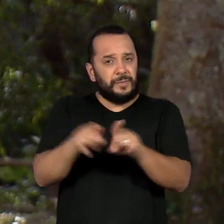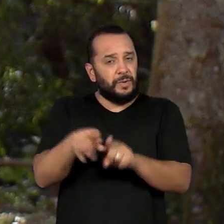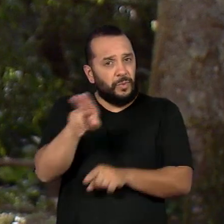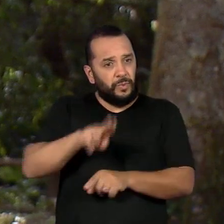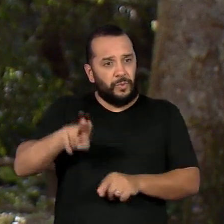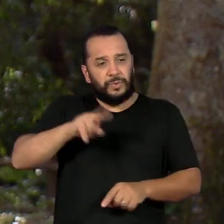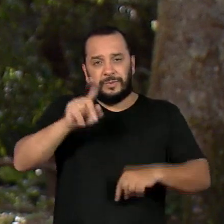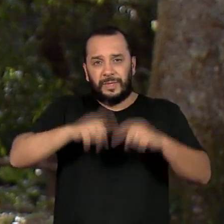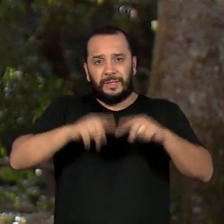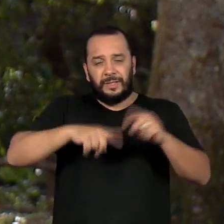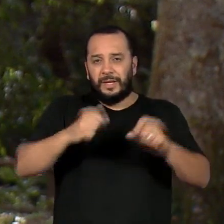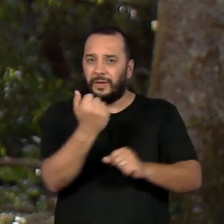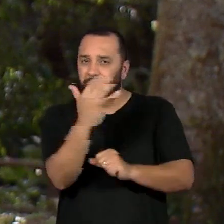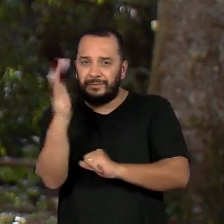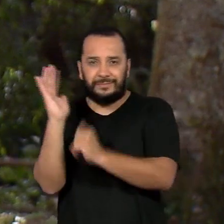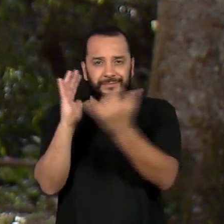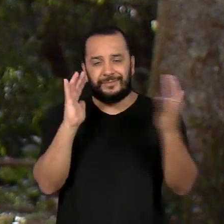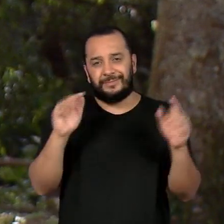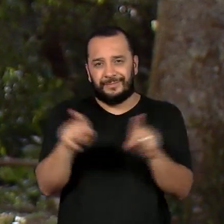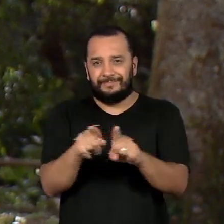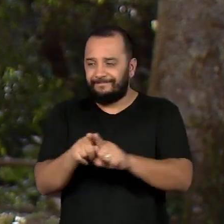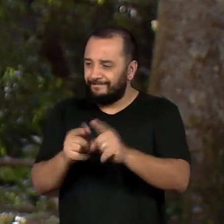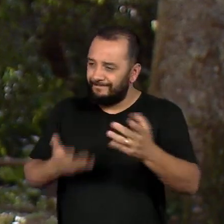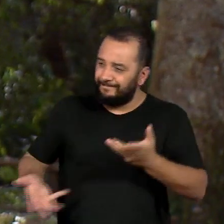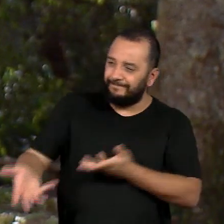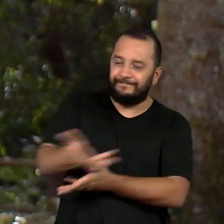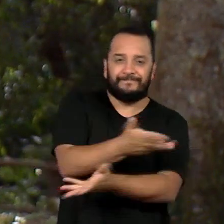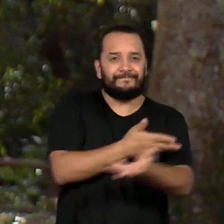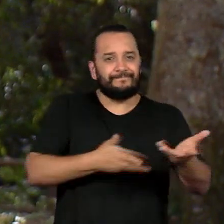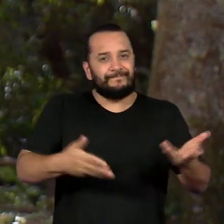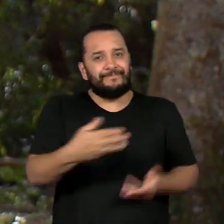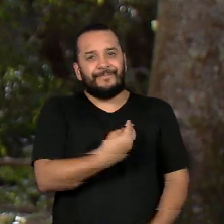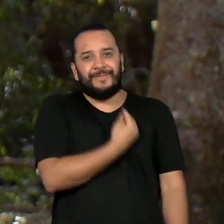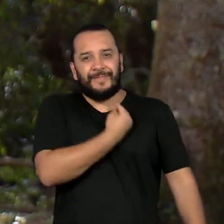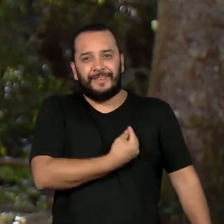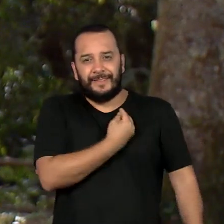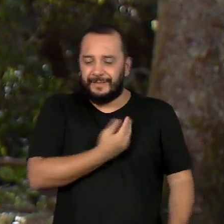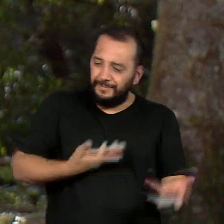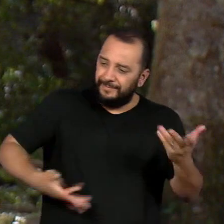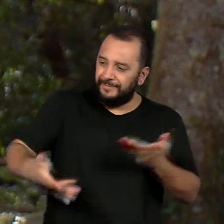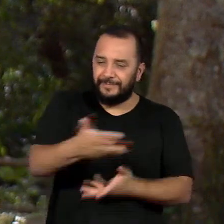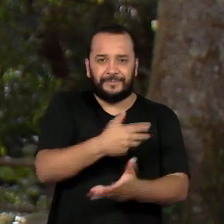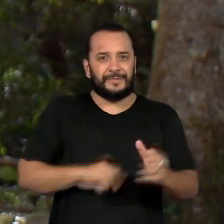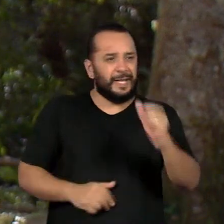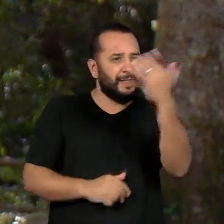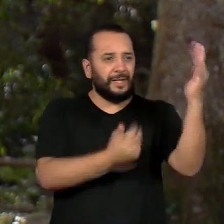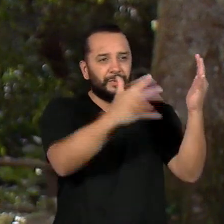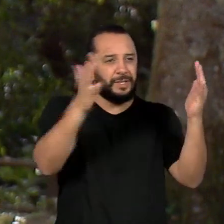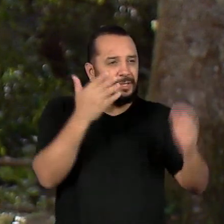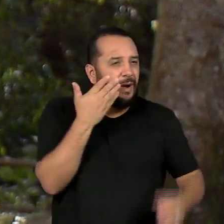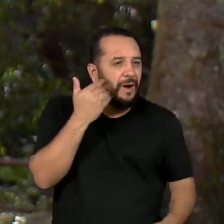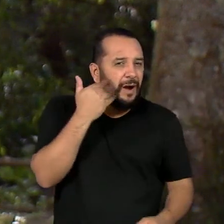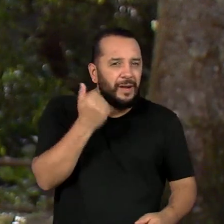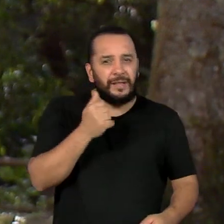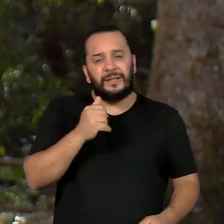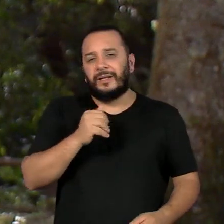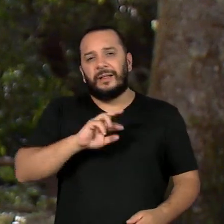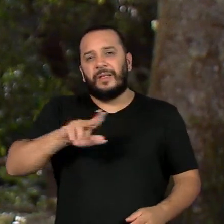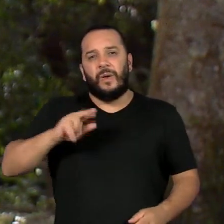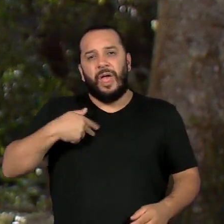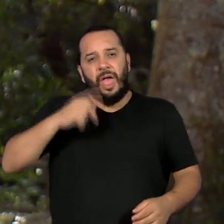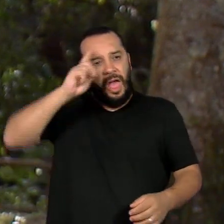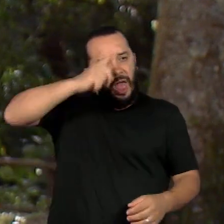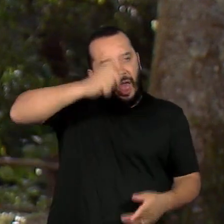e a cooperação entre os seres vivos. Aprender com a natureza ao invés de tentar dominá-la. Os estudiosos da